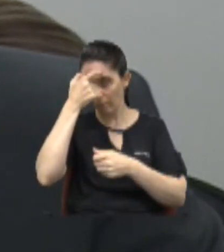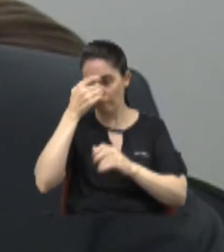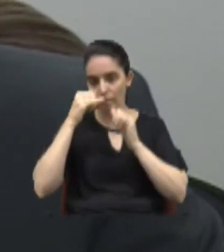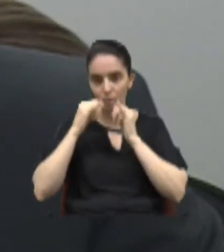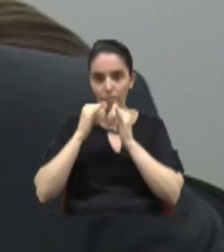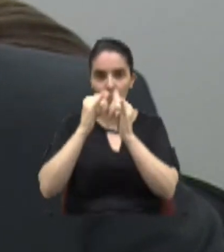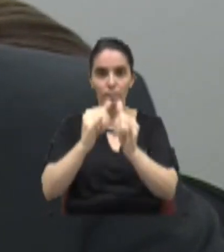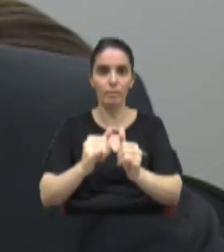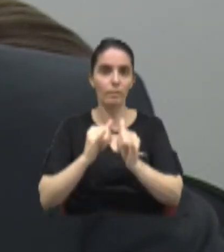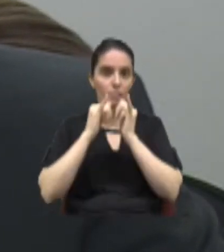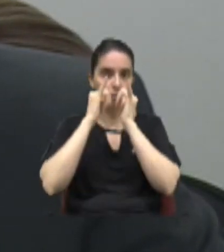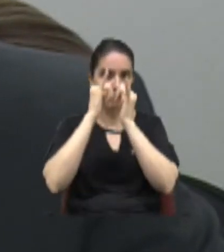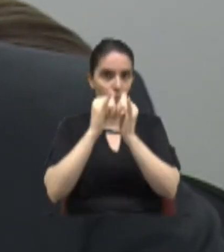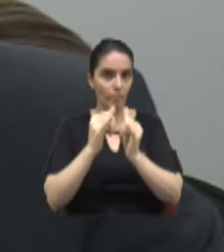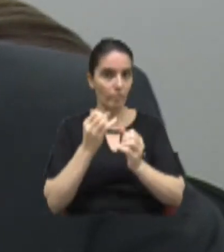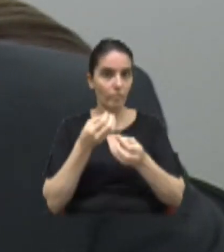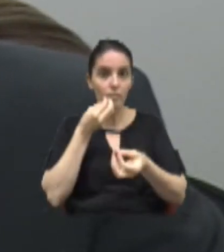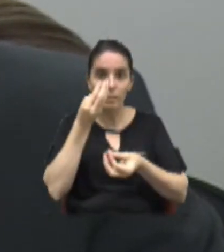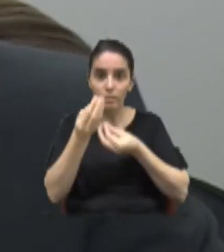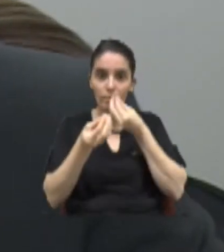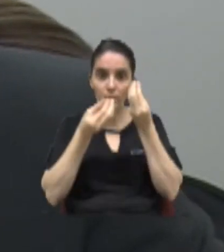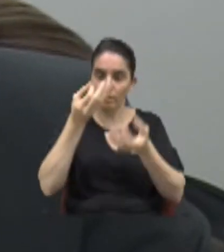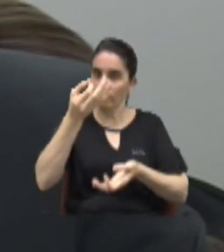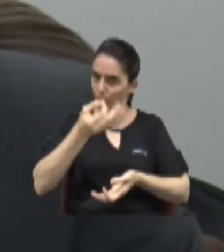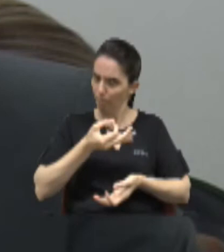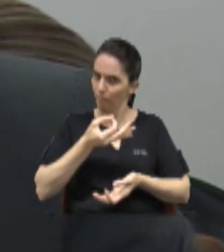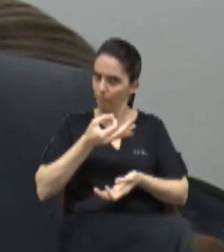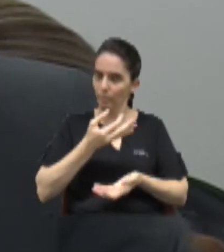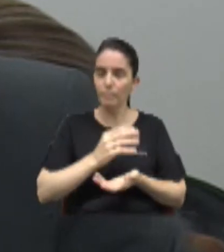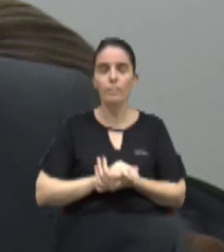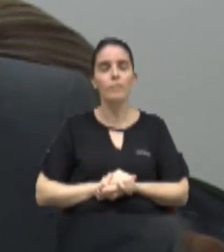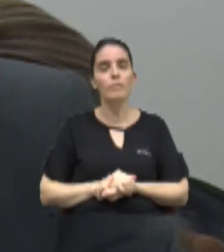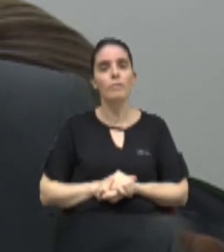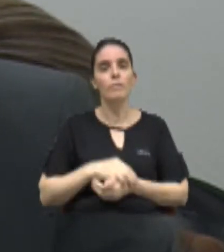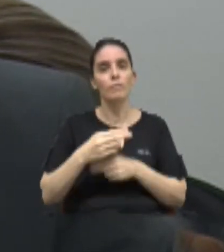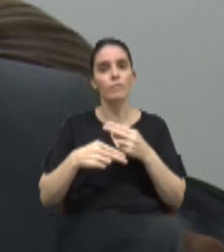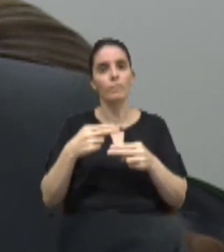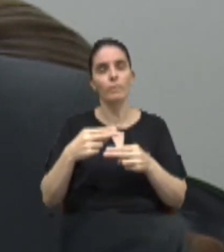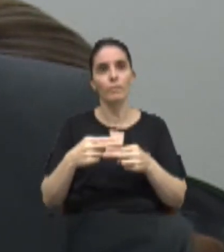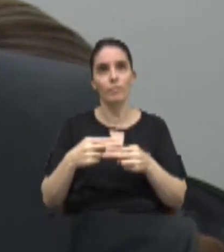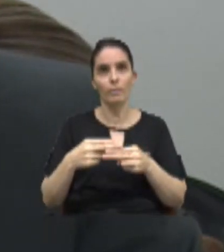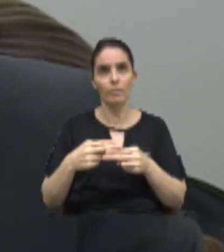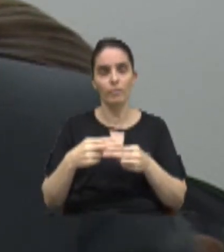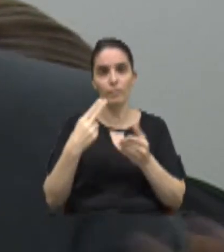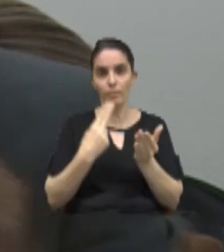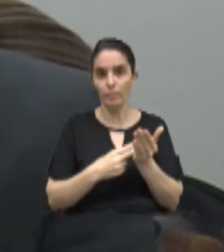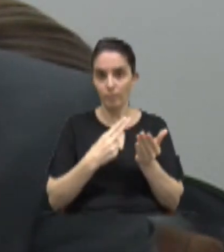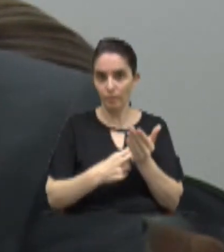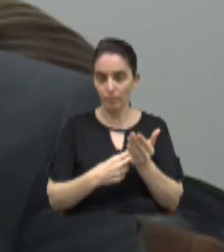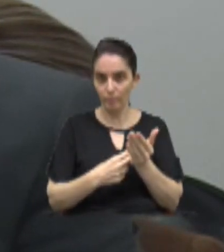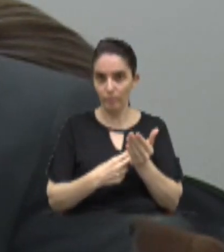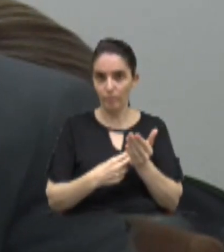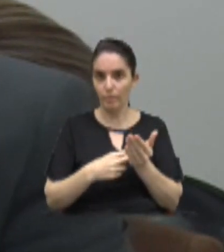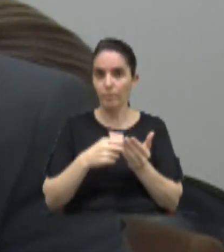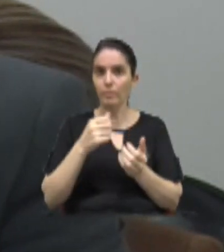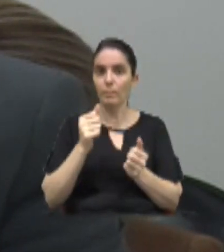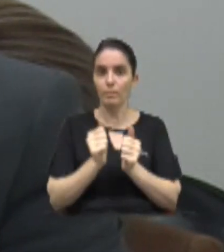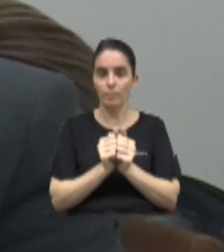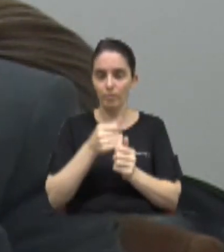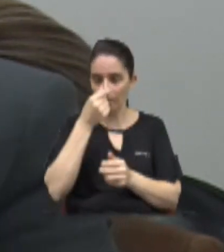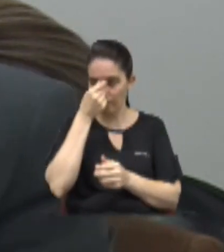propagar a informação correta. Então, fica aqui o nosso compromisso, né, vereador Jorge de